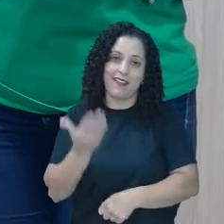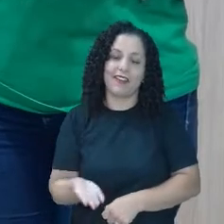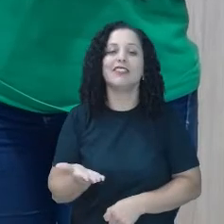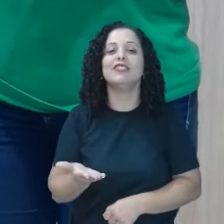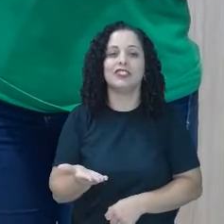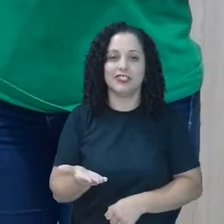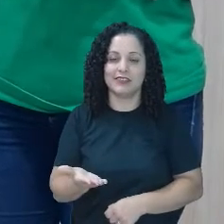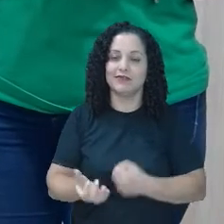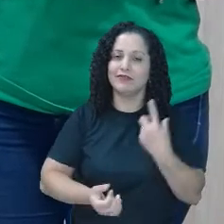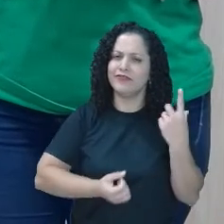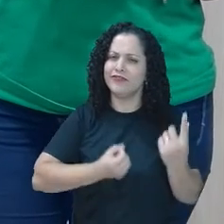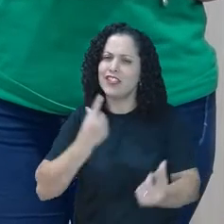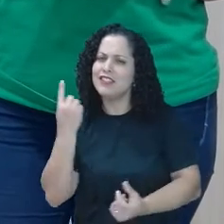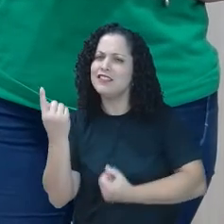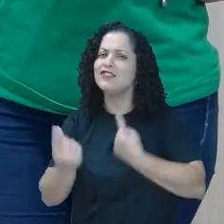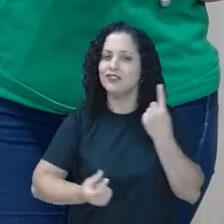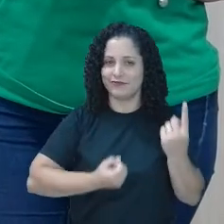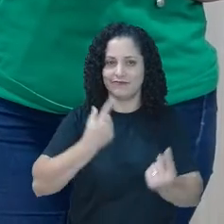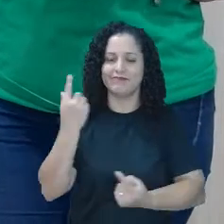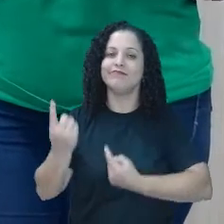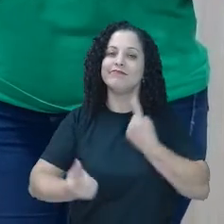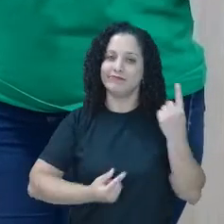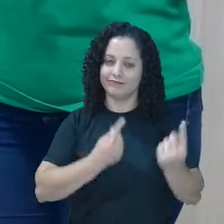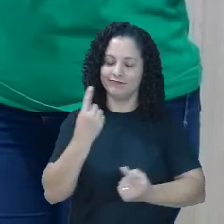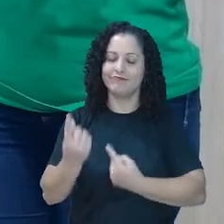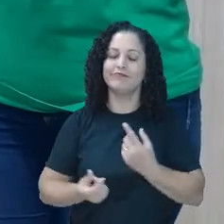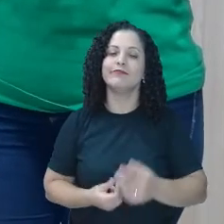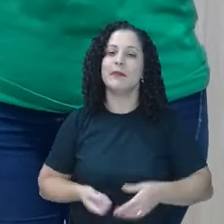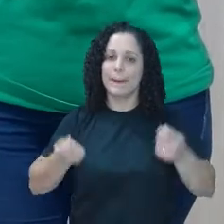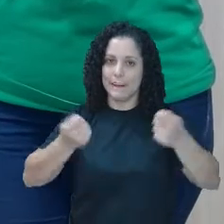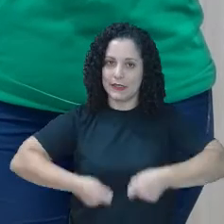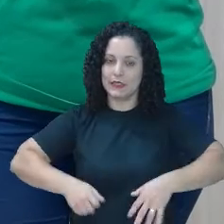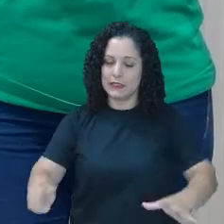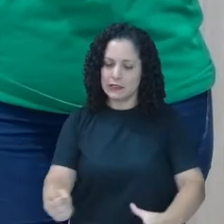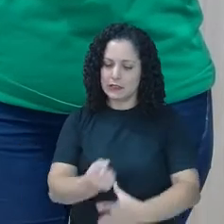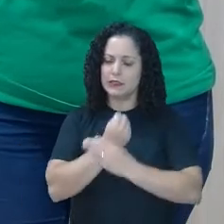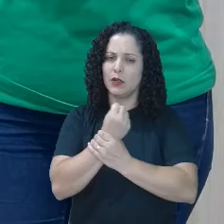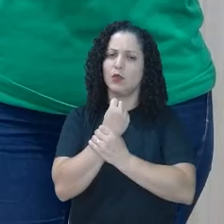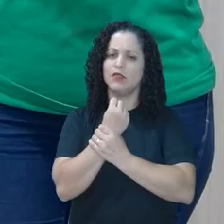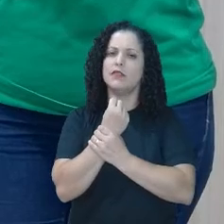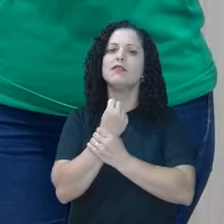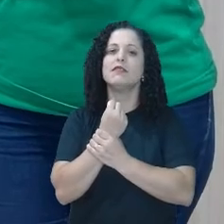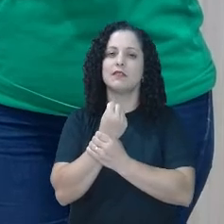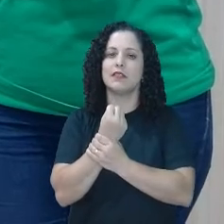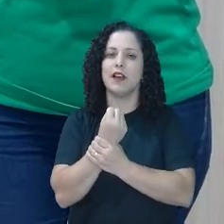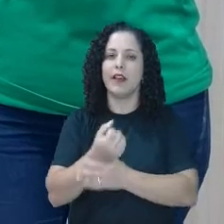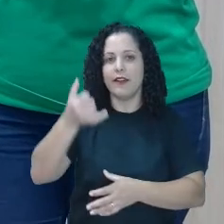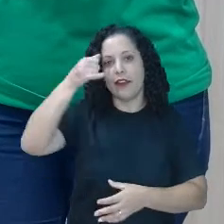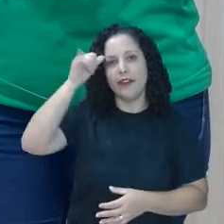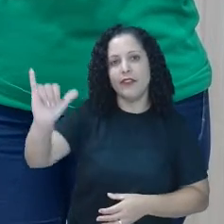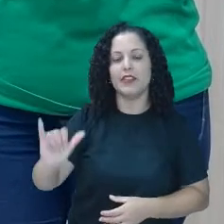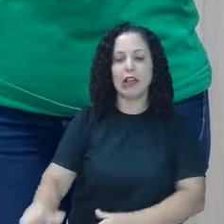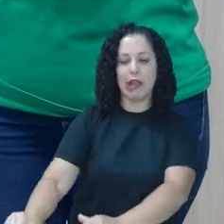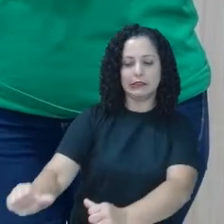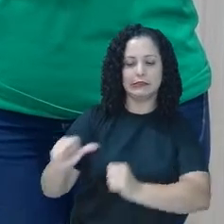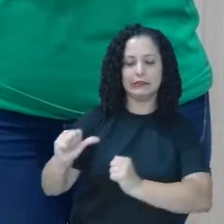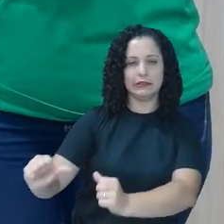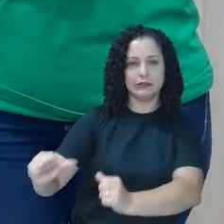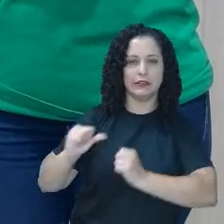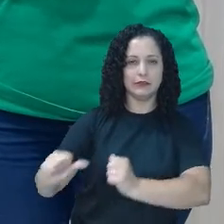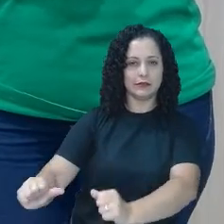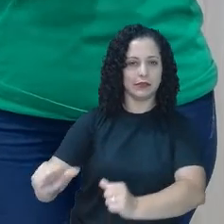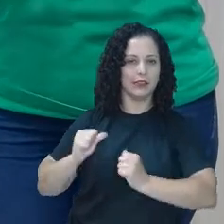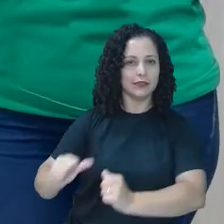elas funcionam bastante, viu? A gente tem que ter muita segurança para poder não cair em certas